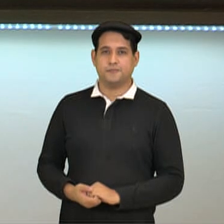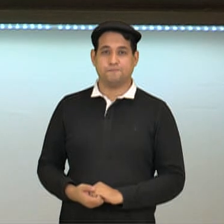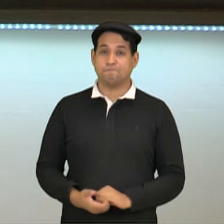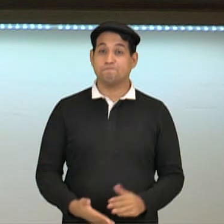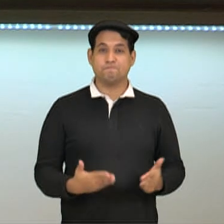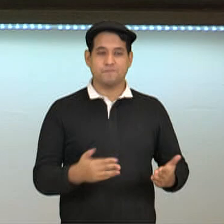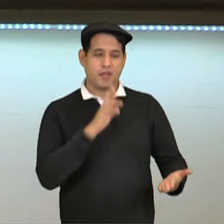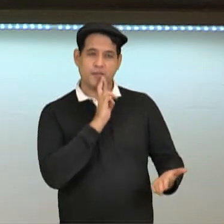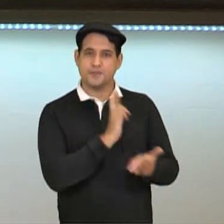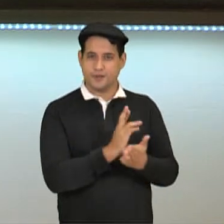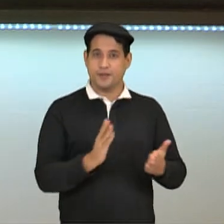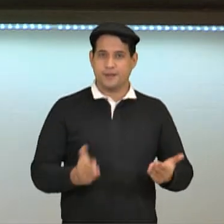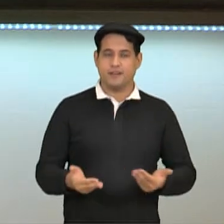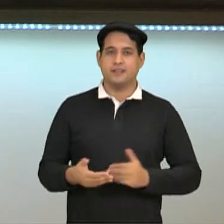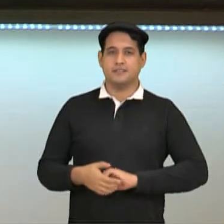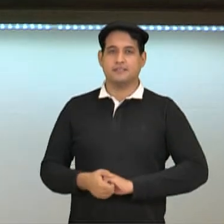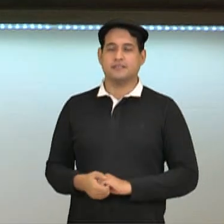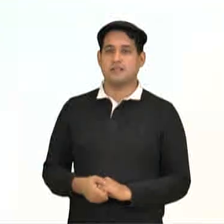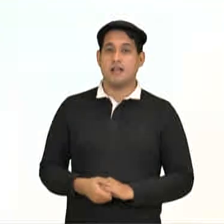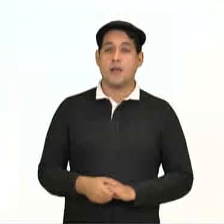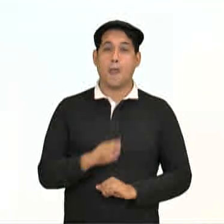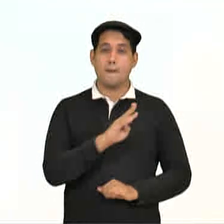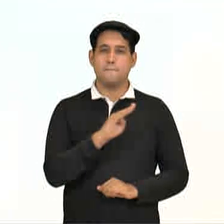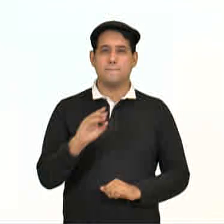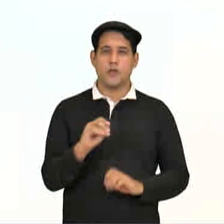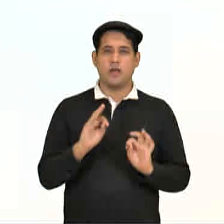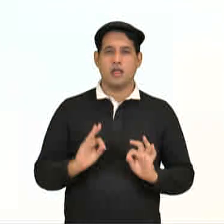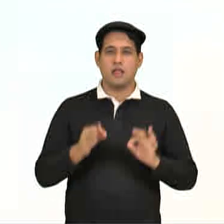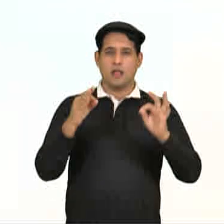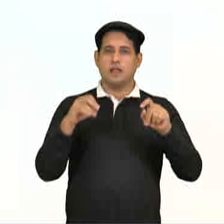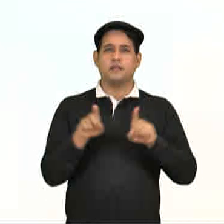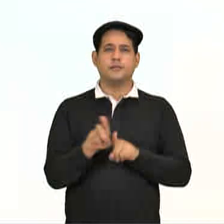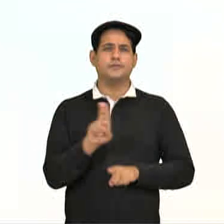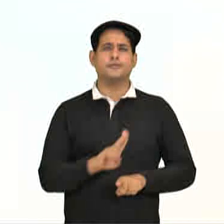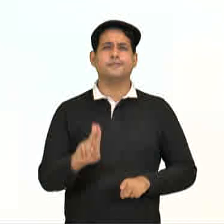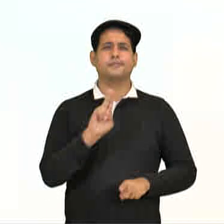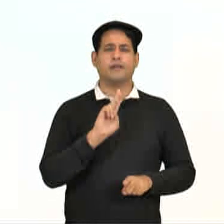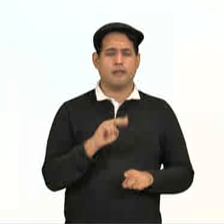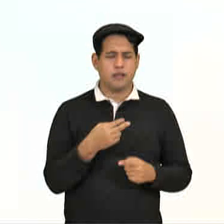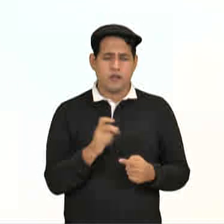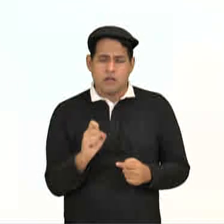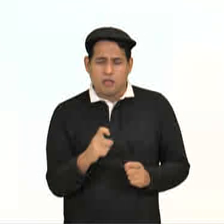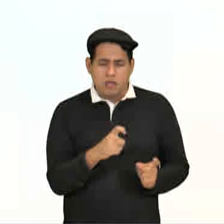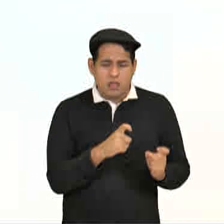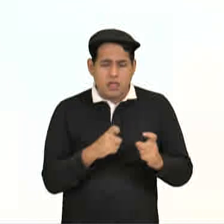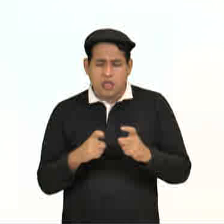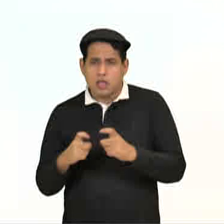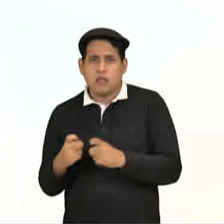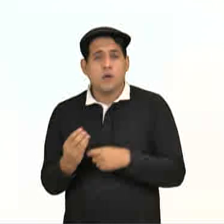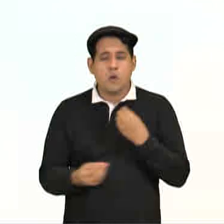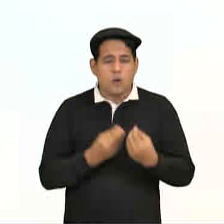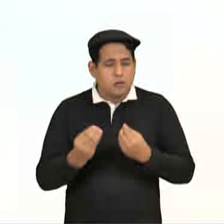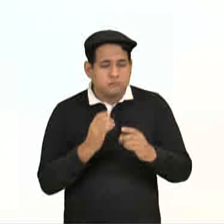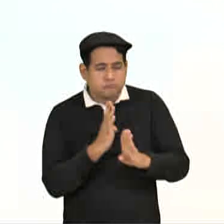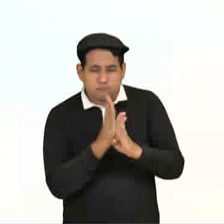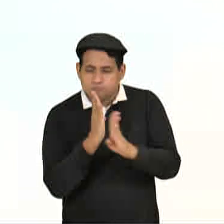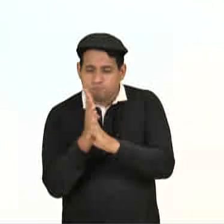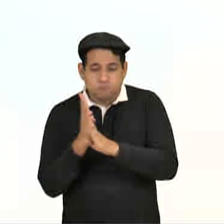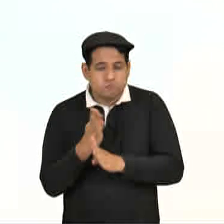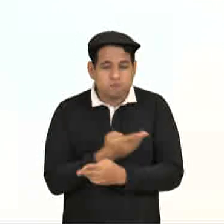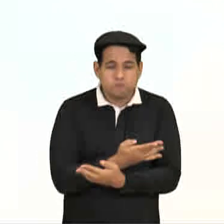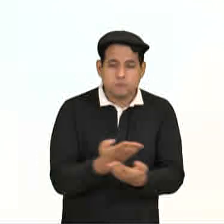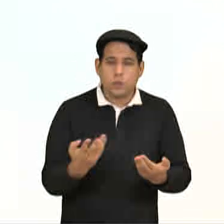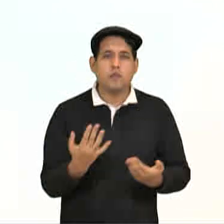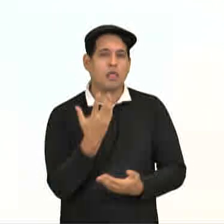Vamos para a nossa resposta então? A biotecnologia clássica ela vai usar os organismos vivos da forma como eles são encontrados na